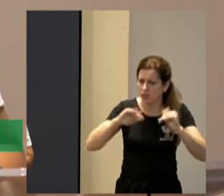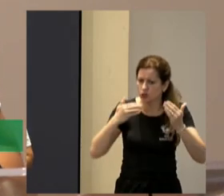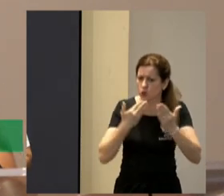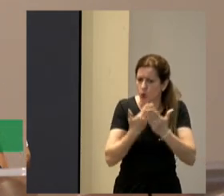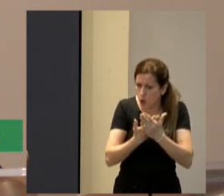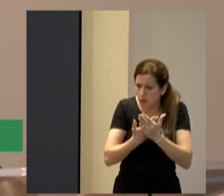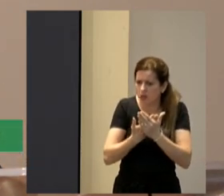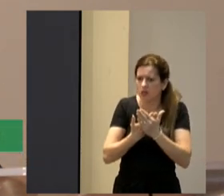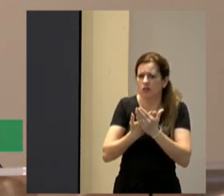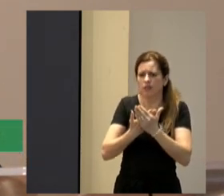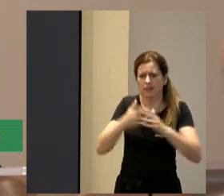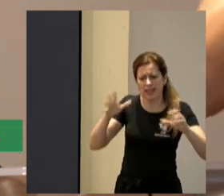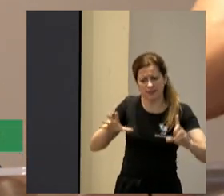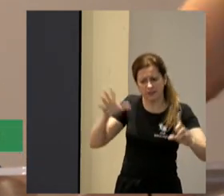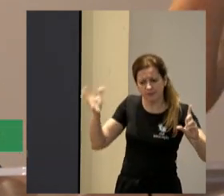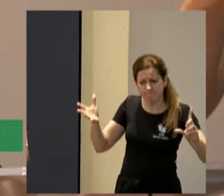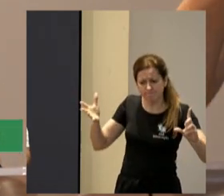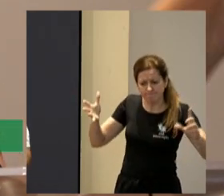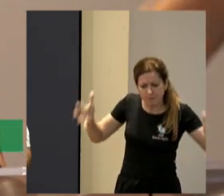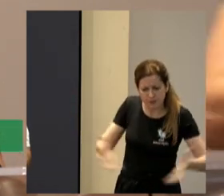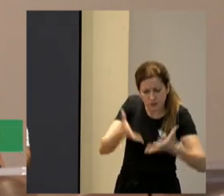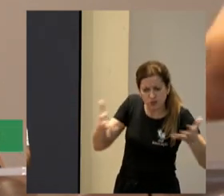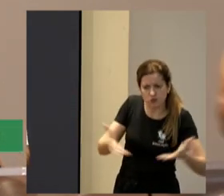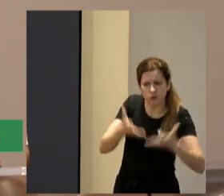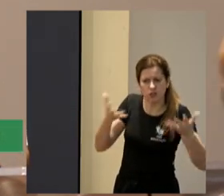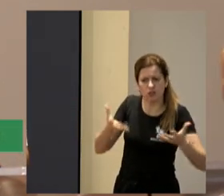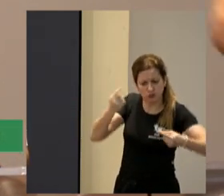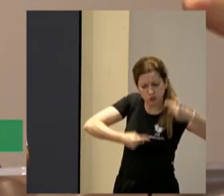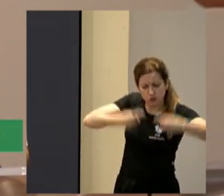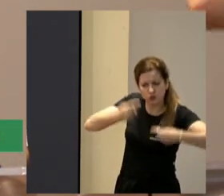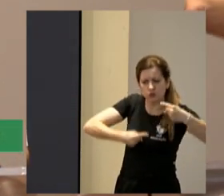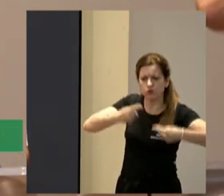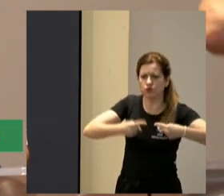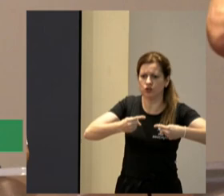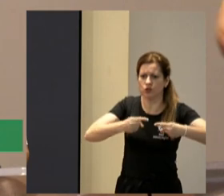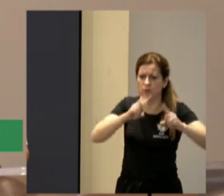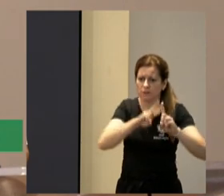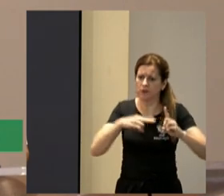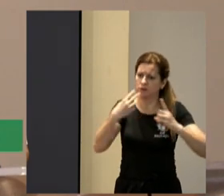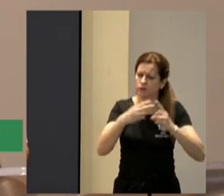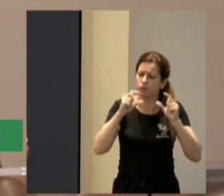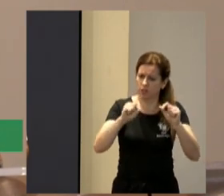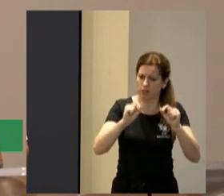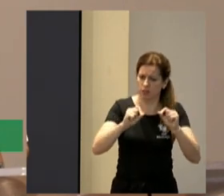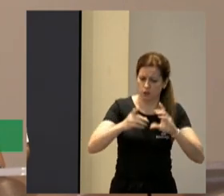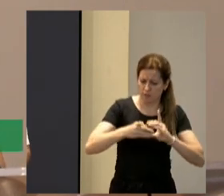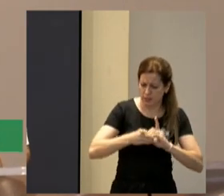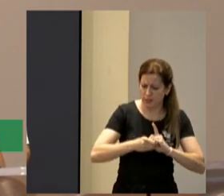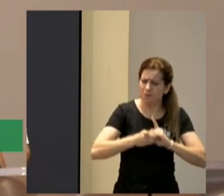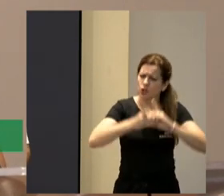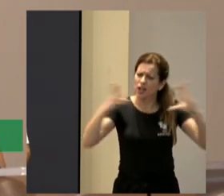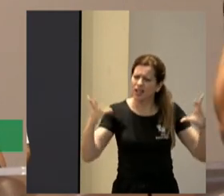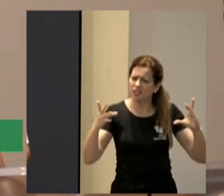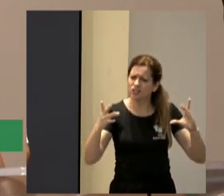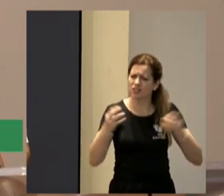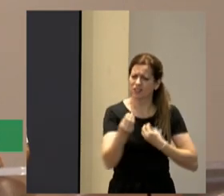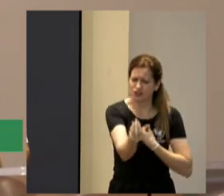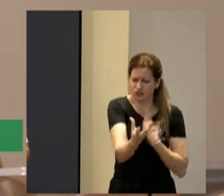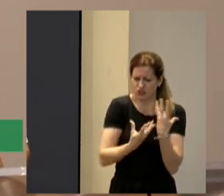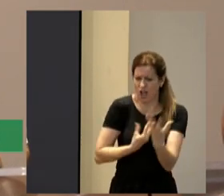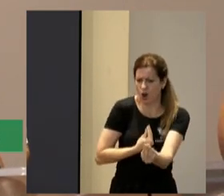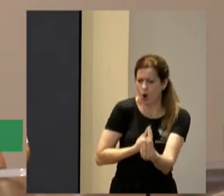verde, nenhum. A gente quer discutir uma perspectiva democrática de educação, dialógica, não